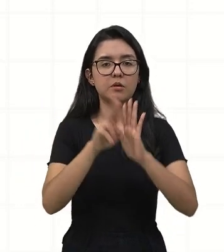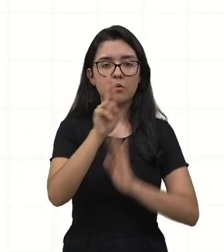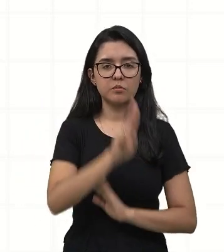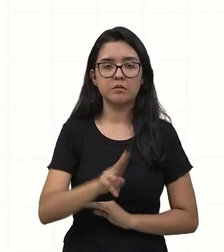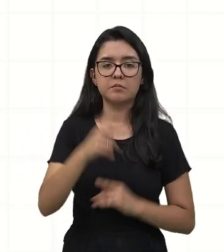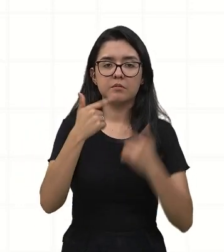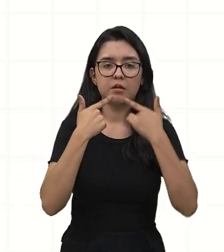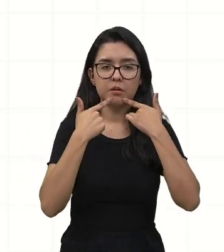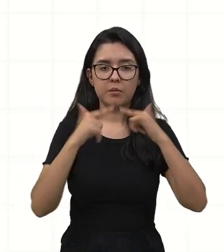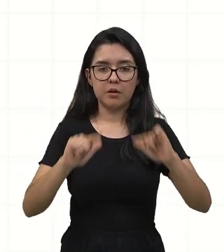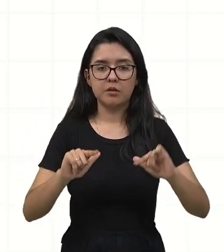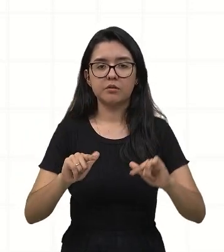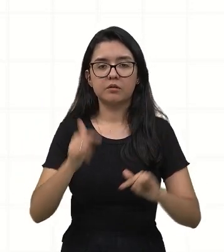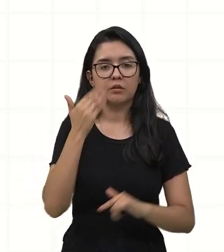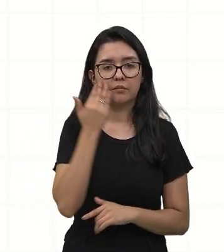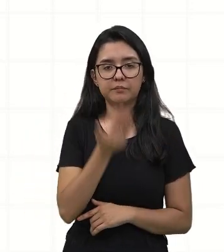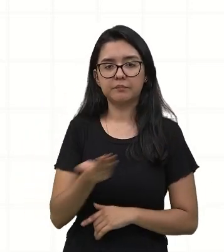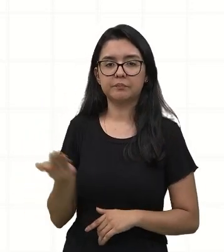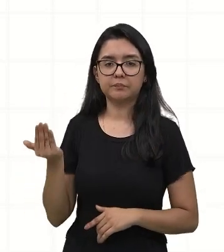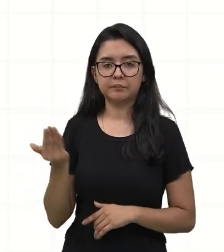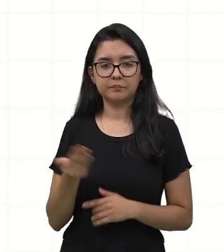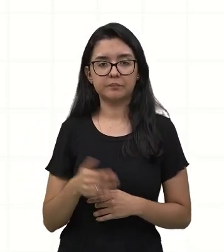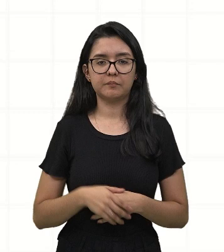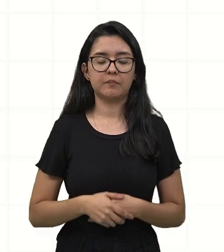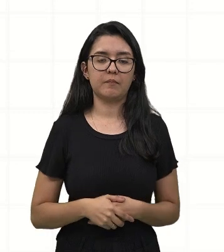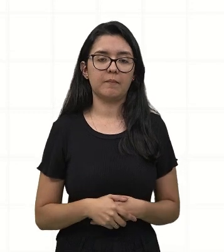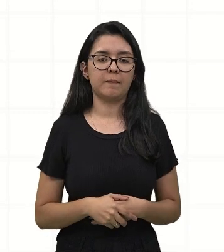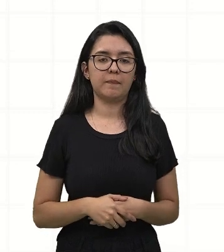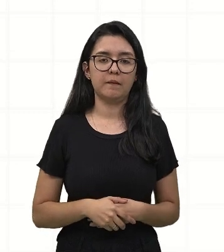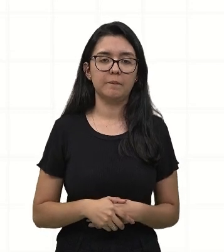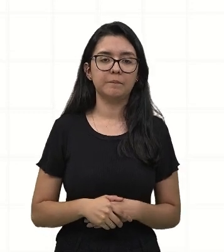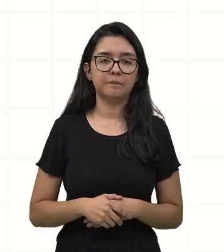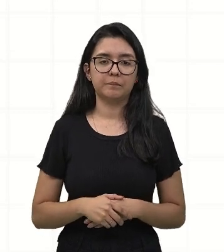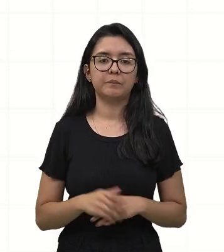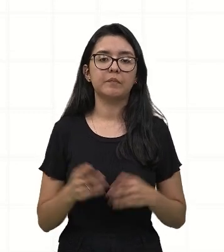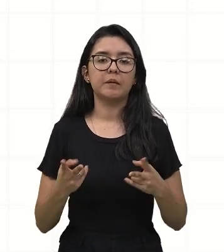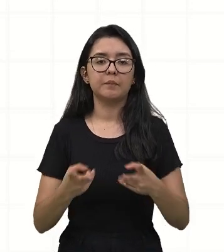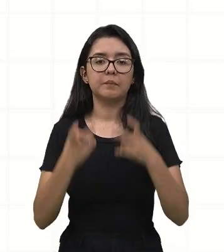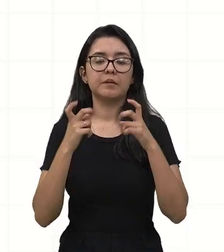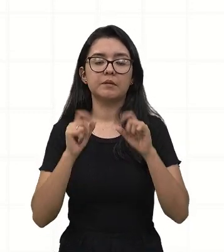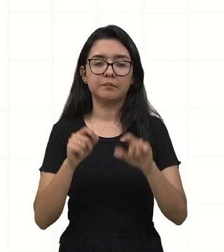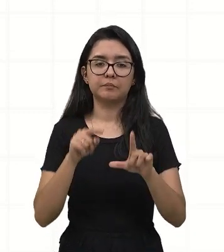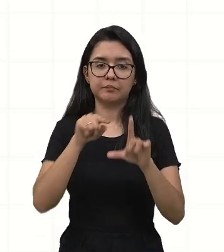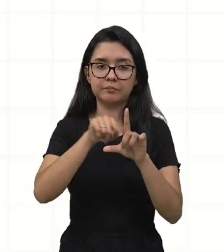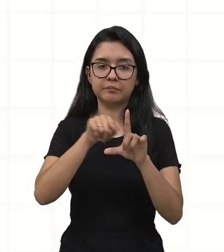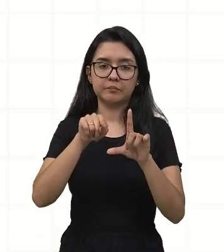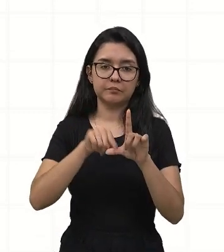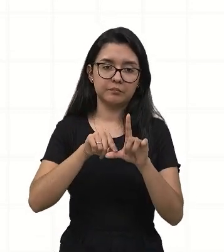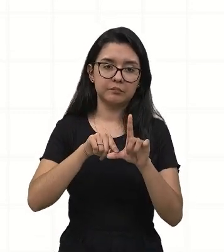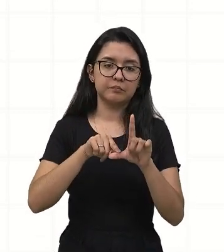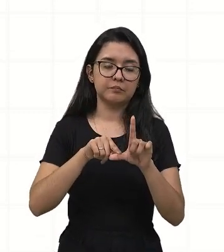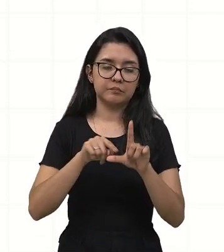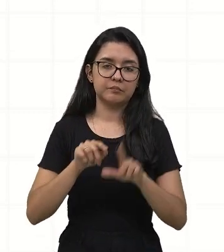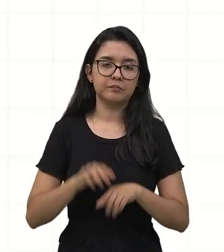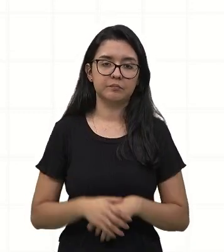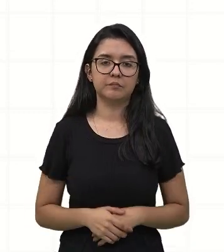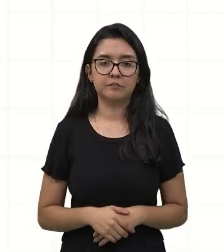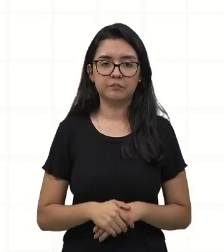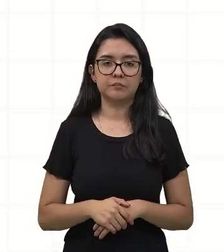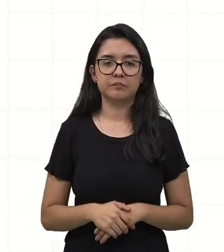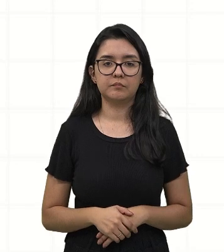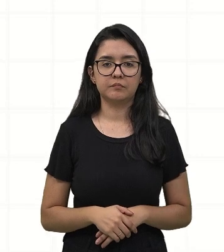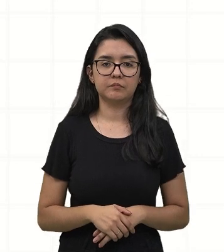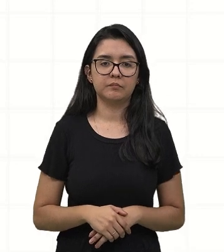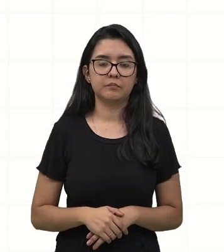linguagem que está aqui ao lado, ó. Tudo bem? Lembrando, esse símbolozinho aqui representa metade de um círculo